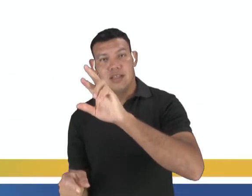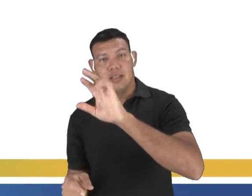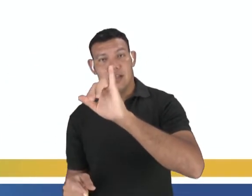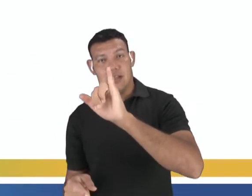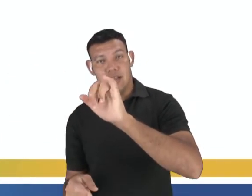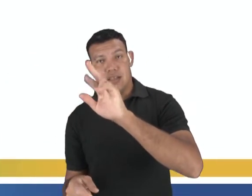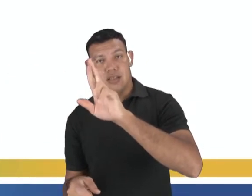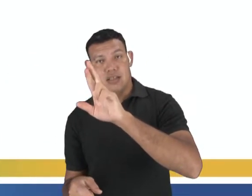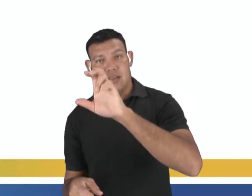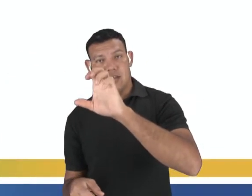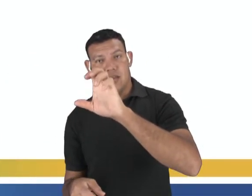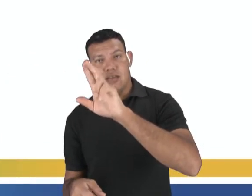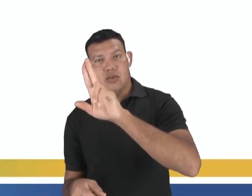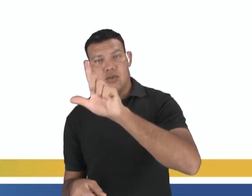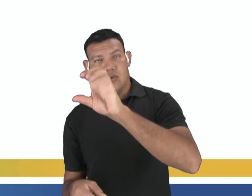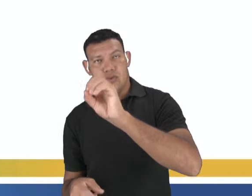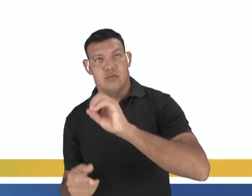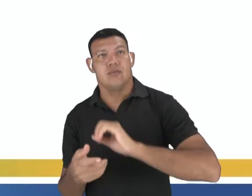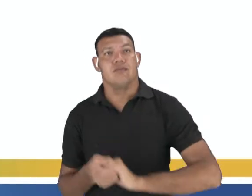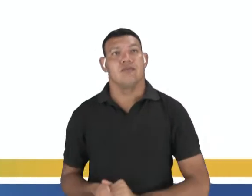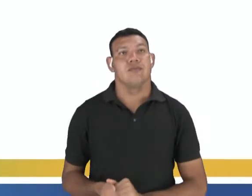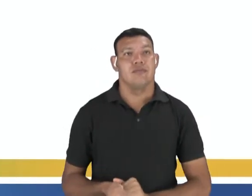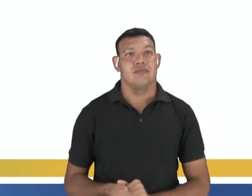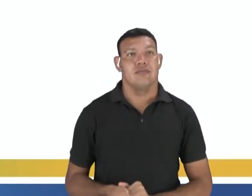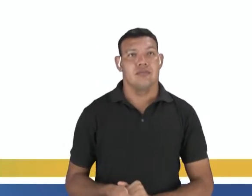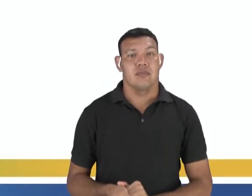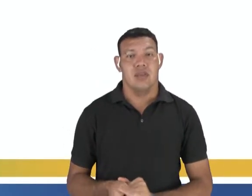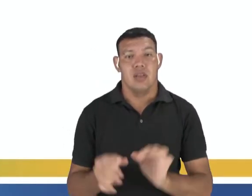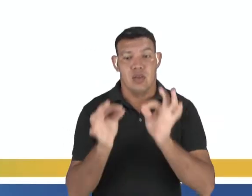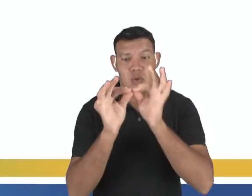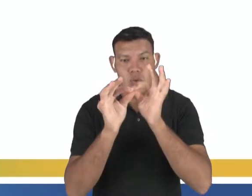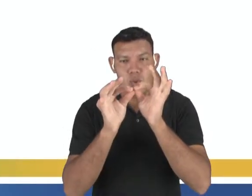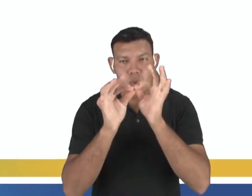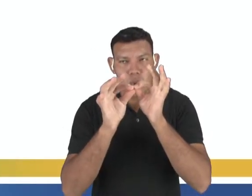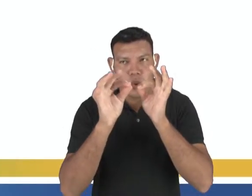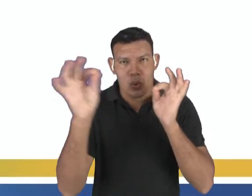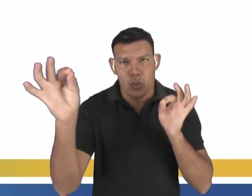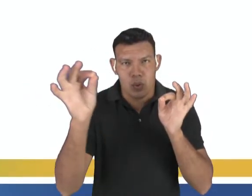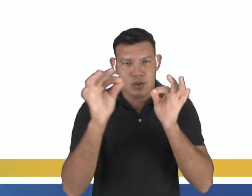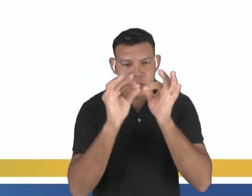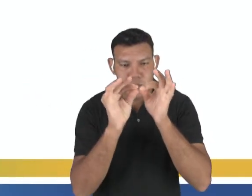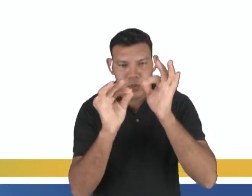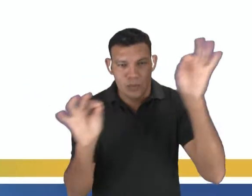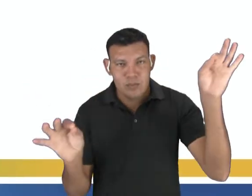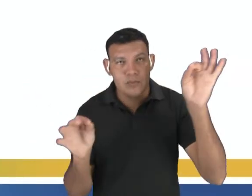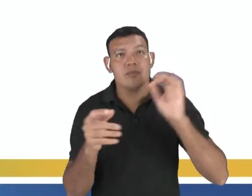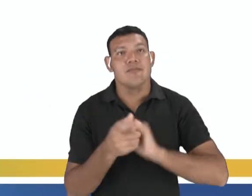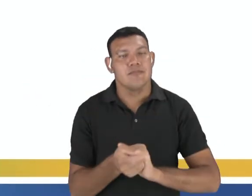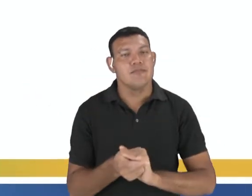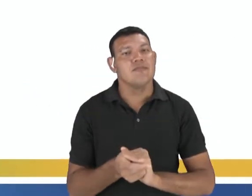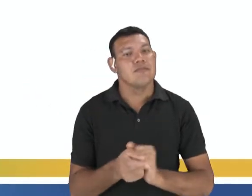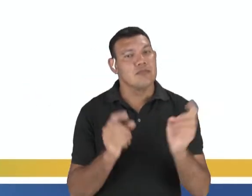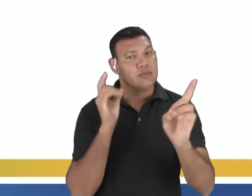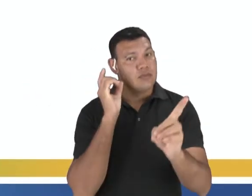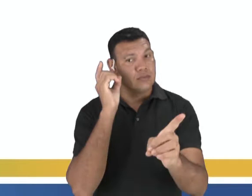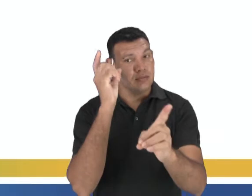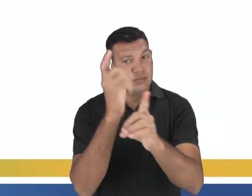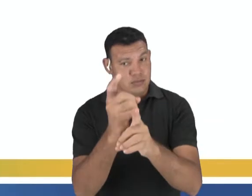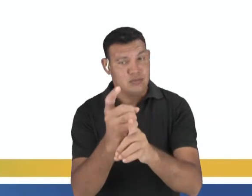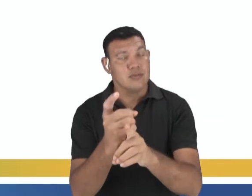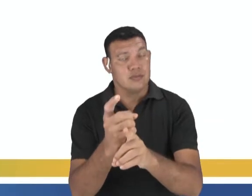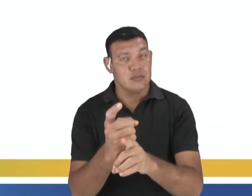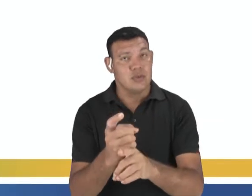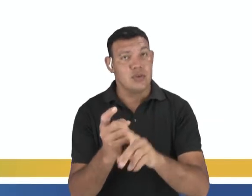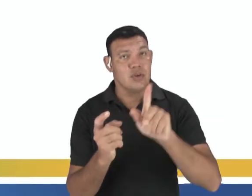Comprimento de uma circunferência. Quando medimos os lados de uma região, estamos determinando o valor do seu